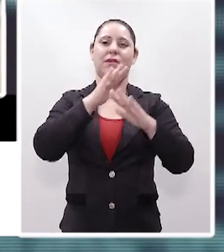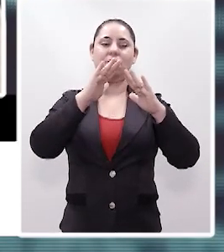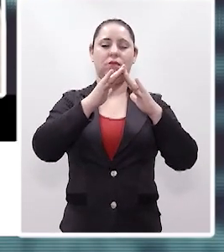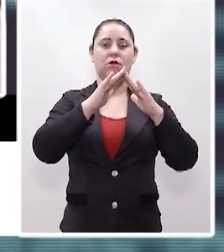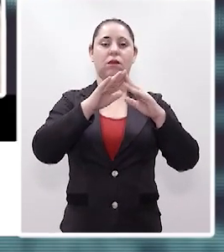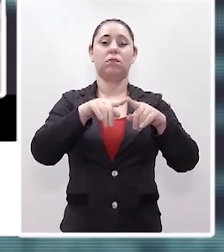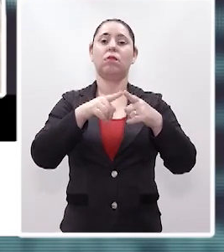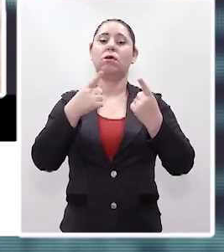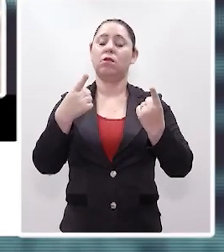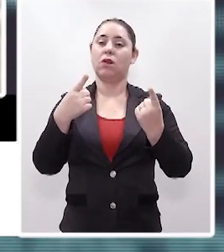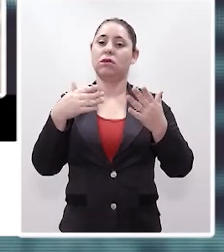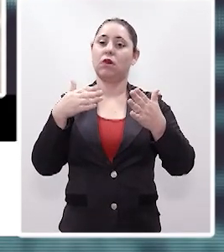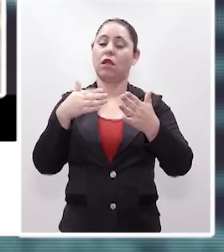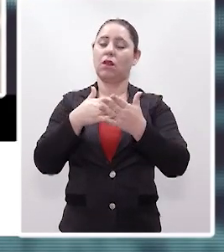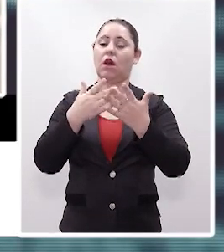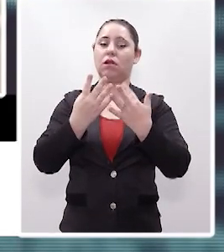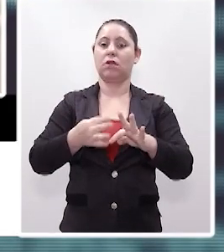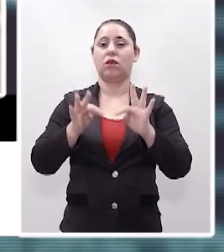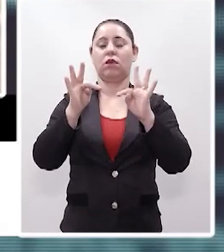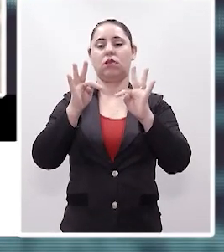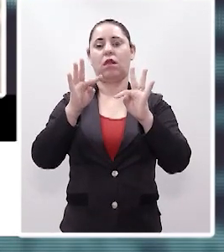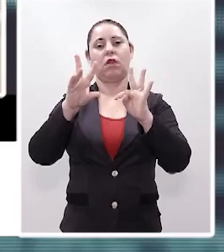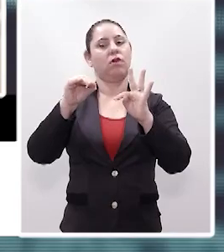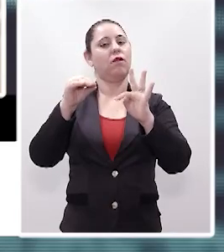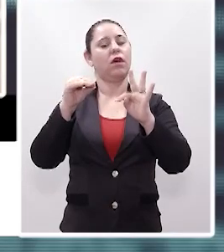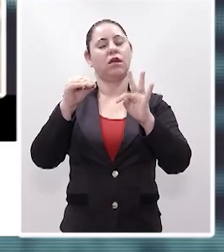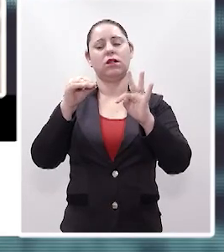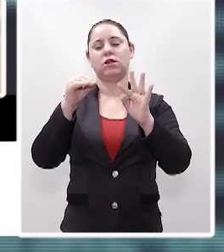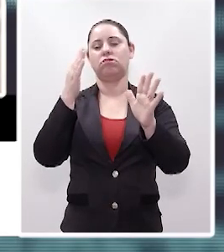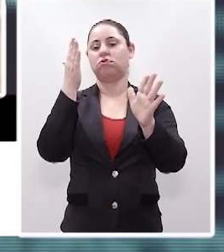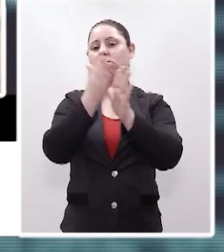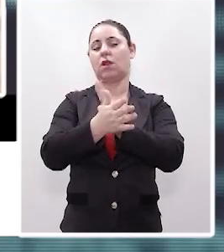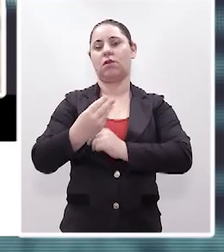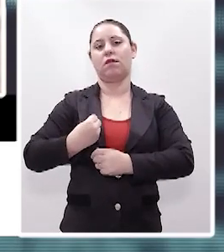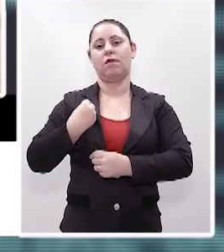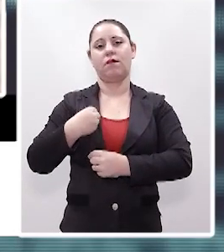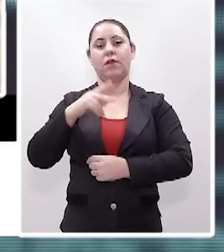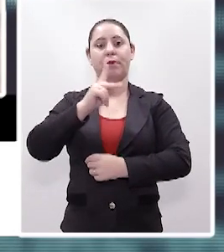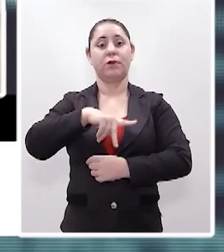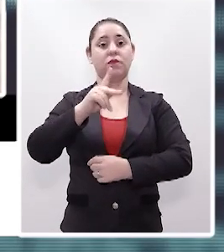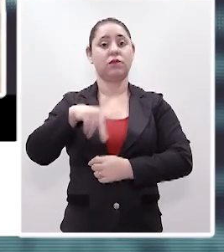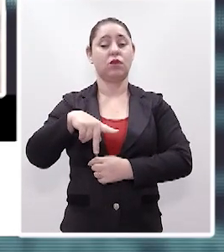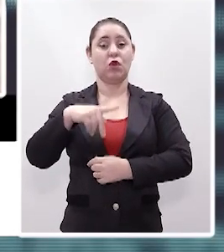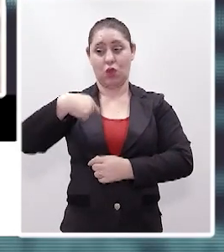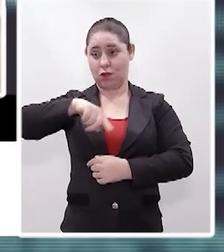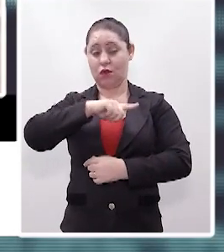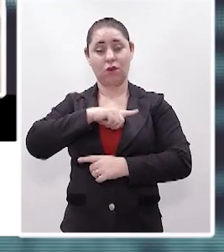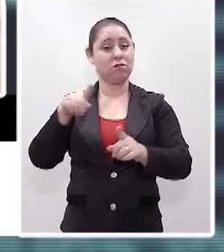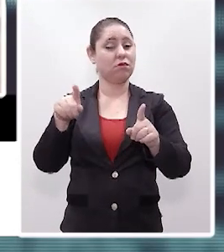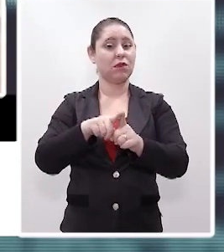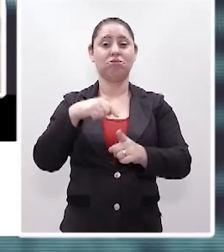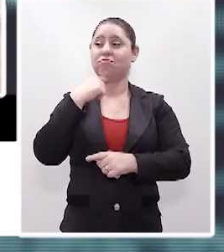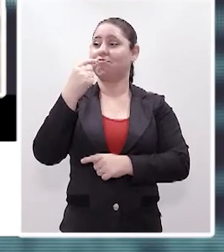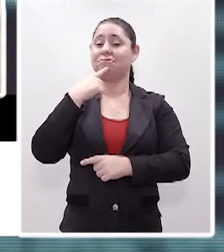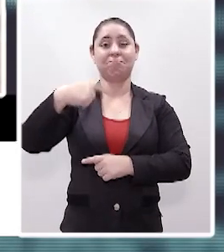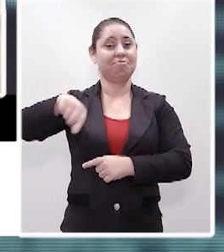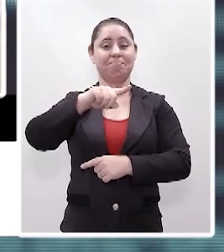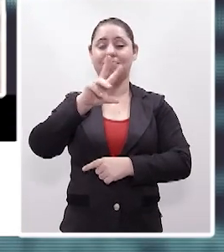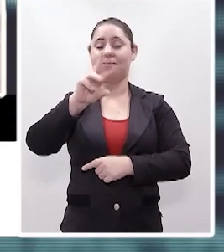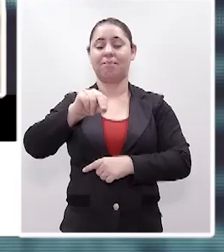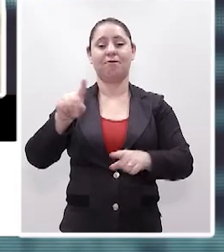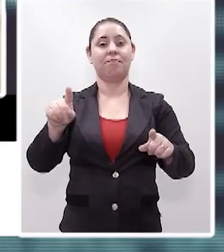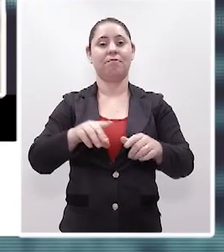amigos, em casa e tal, mas a tecnologia não vai mais sair da vida deles, nem dos seus professores, nem nossa, de ninguém